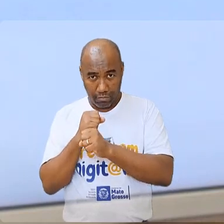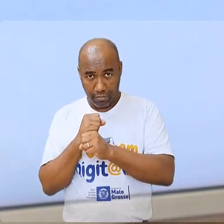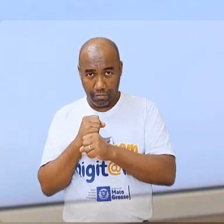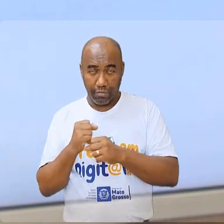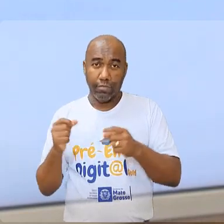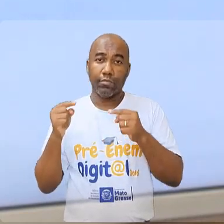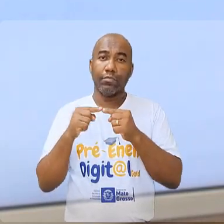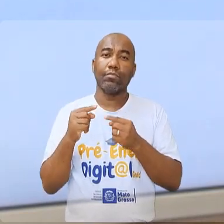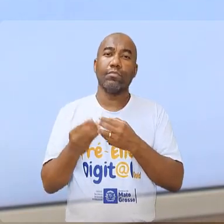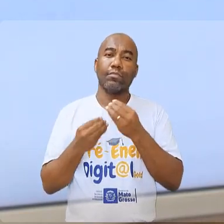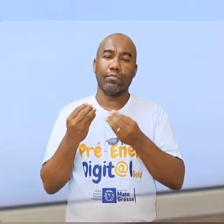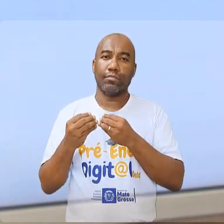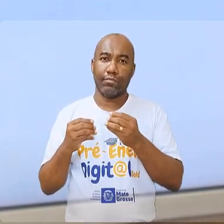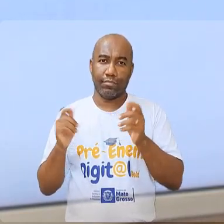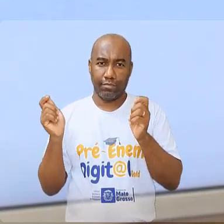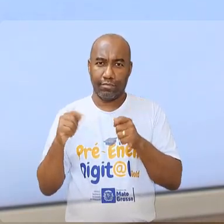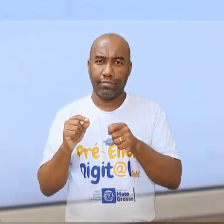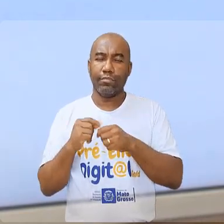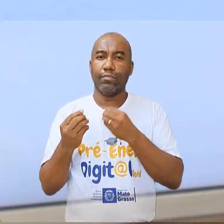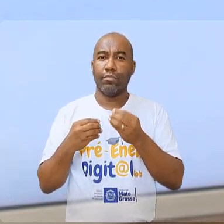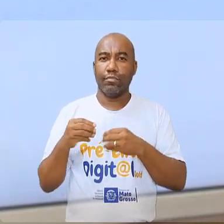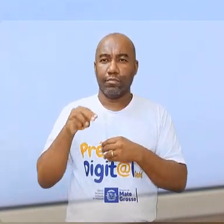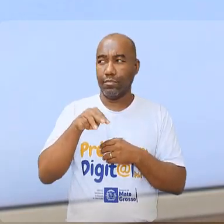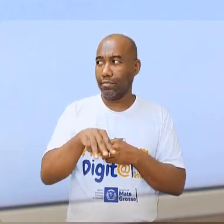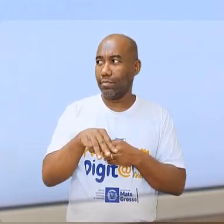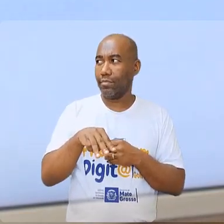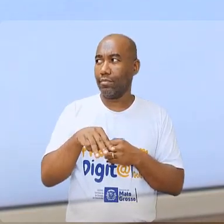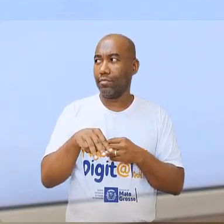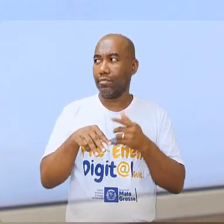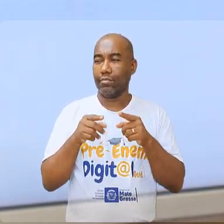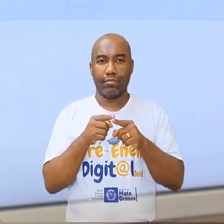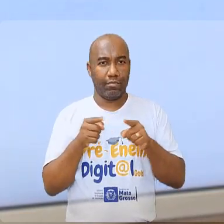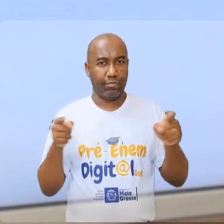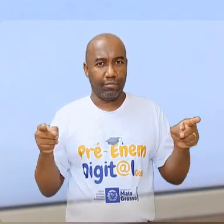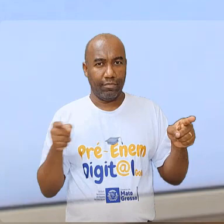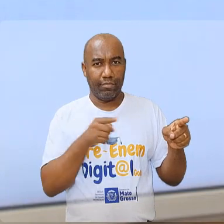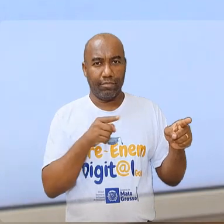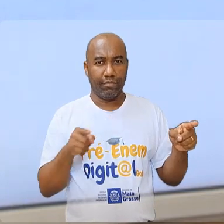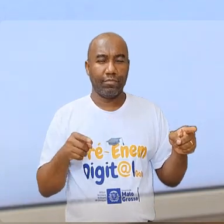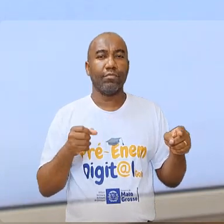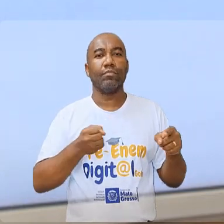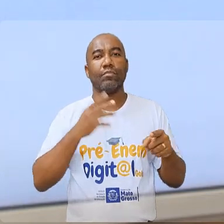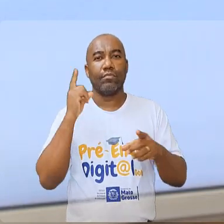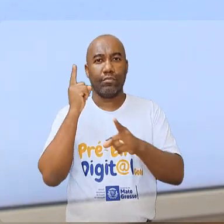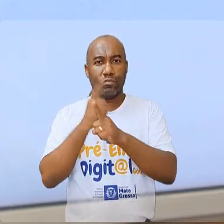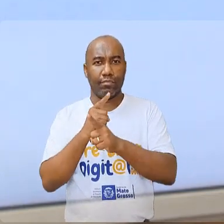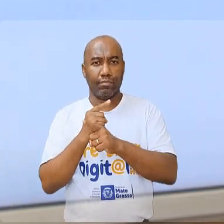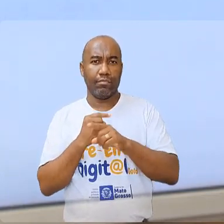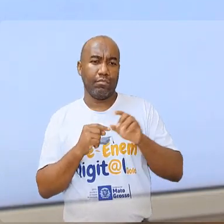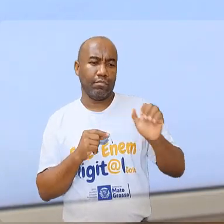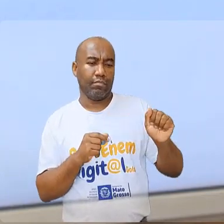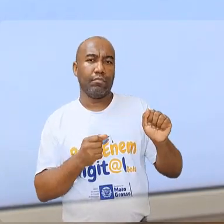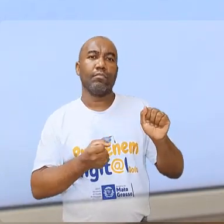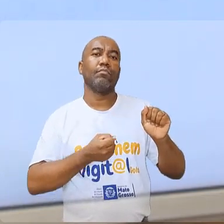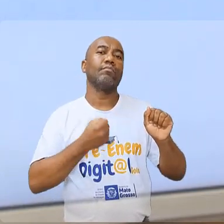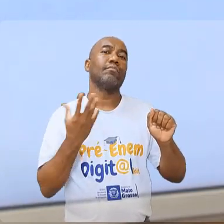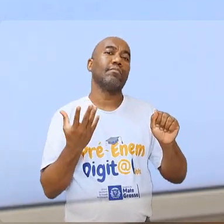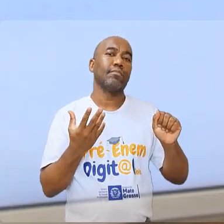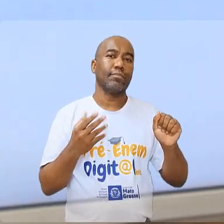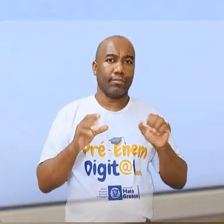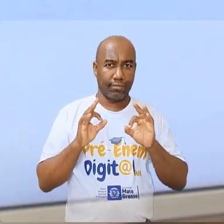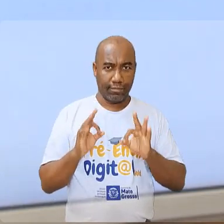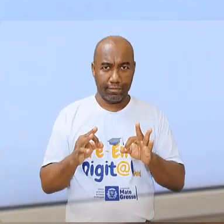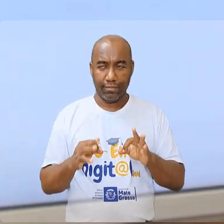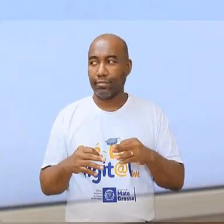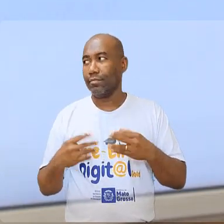pedaço né ou seja se eu consegui achar o n eu sei quanto que mede o ar porque o ar é o m mais um n